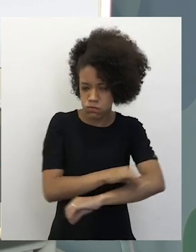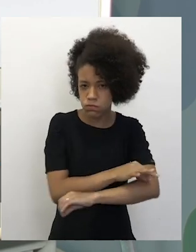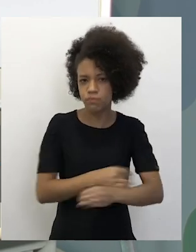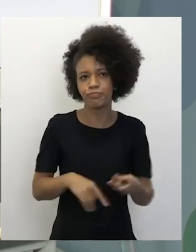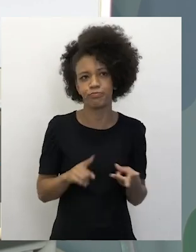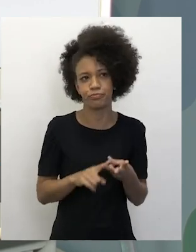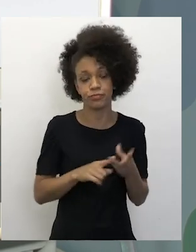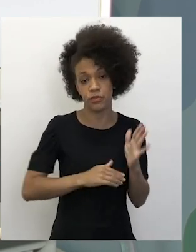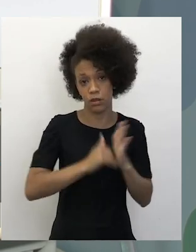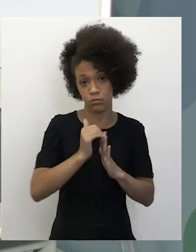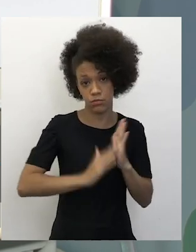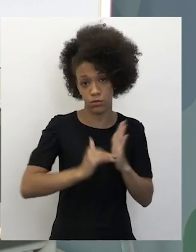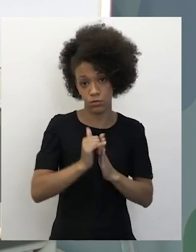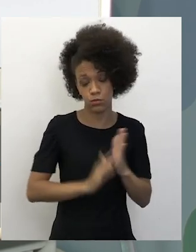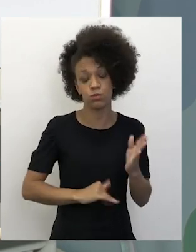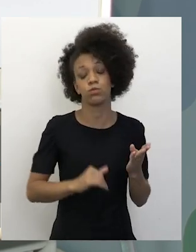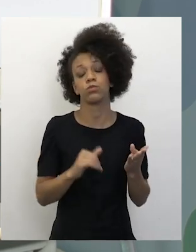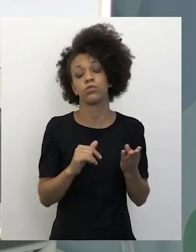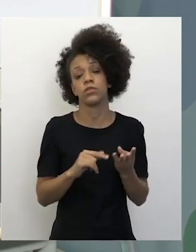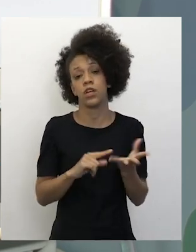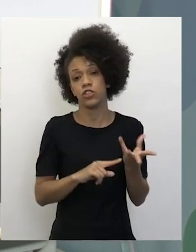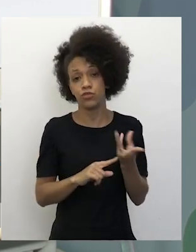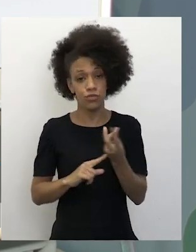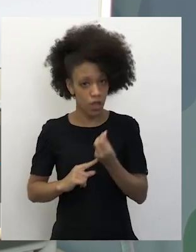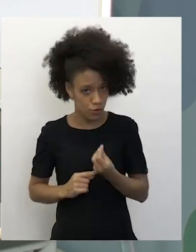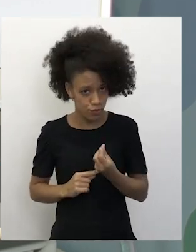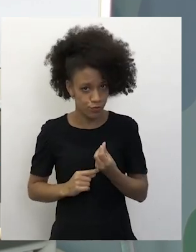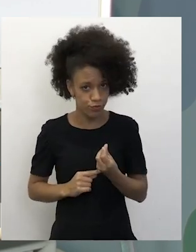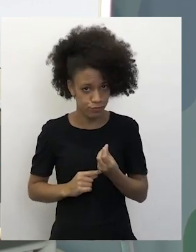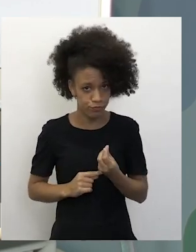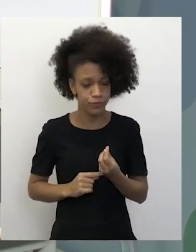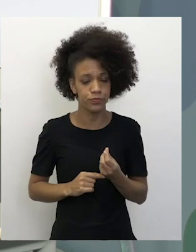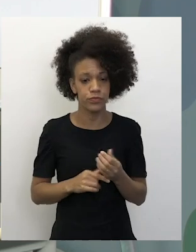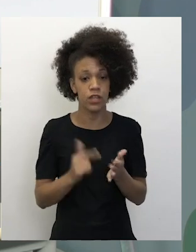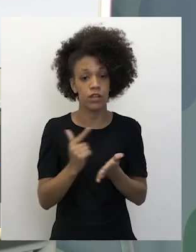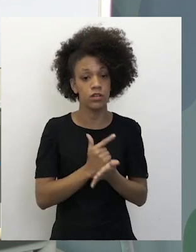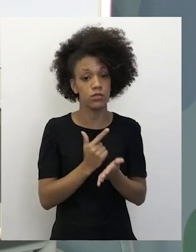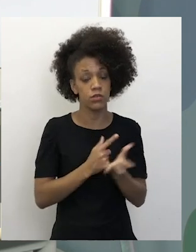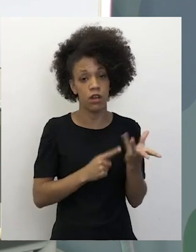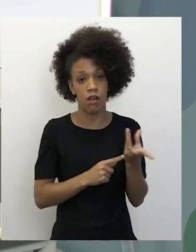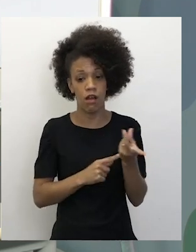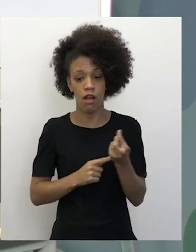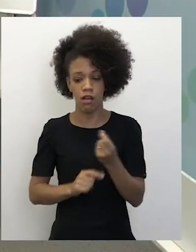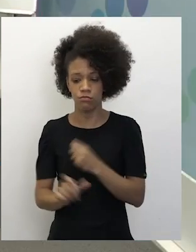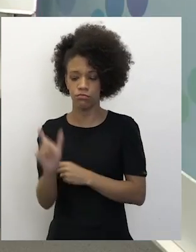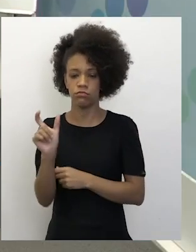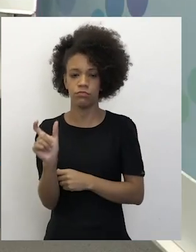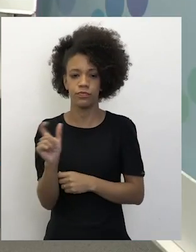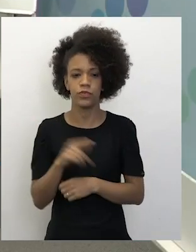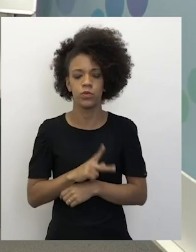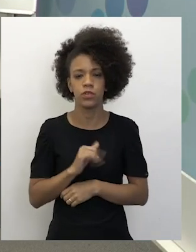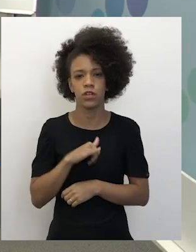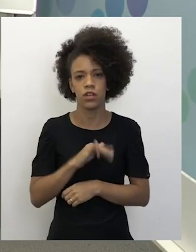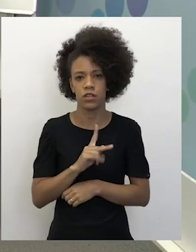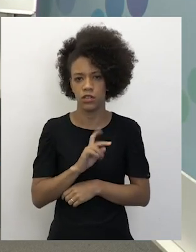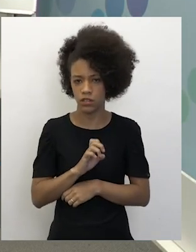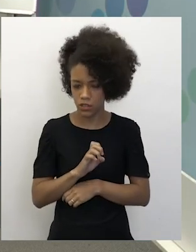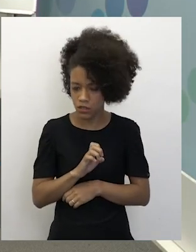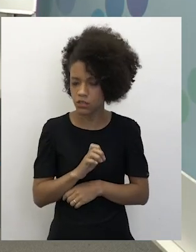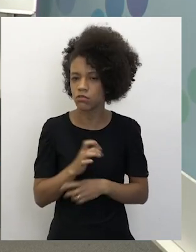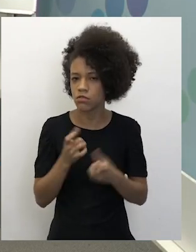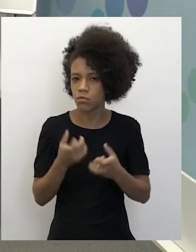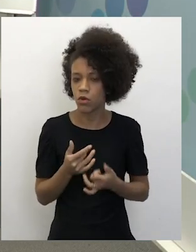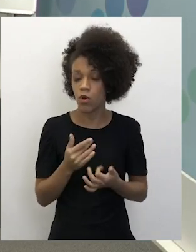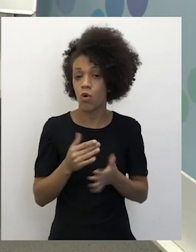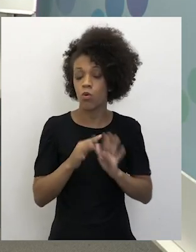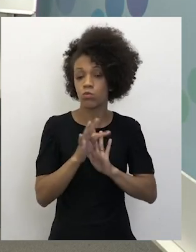pintura escultura a literatura é uma forma de arte a literatura é a arte da palavra é o Caí e fala bem Fala